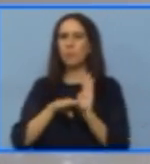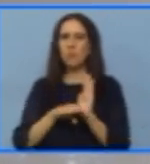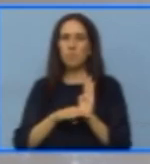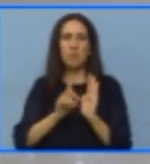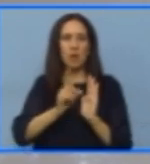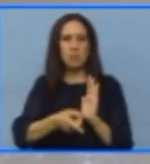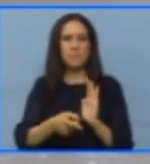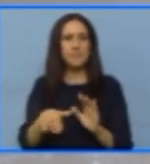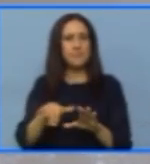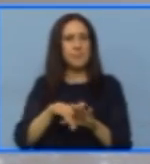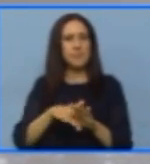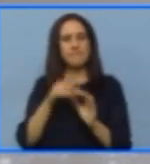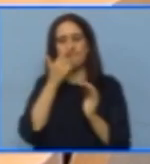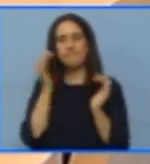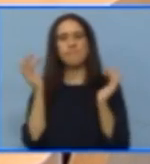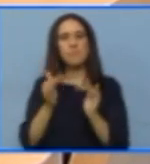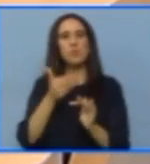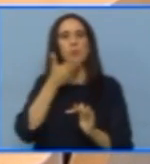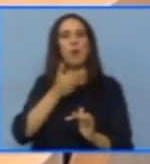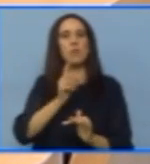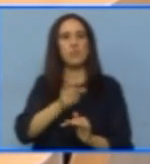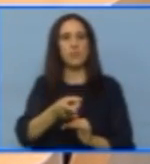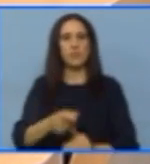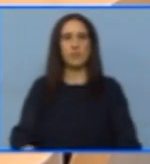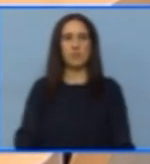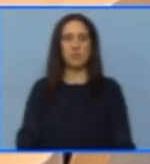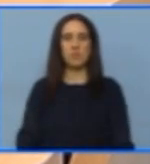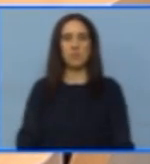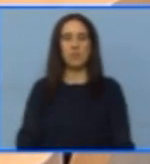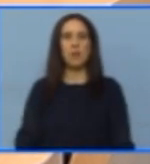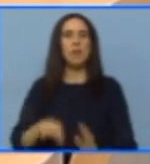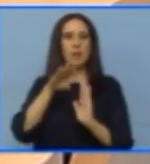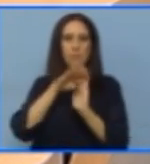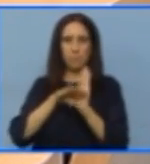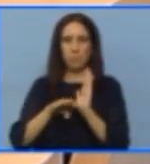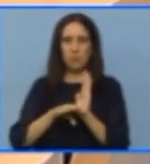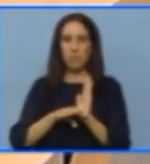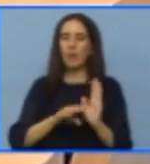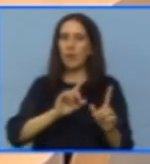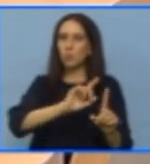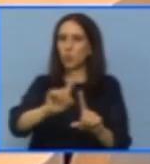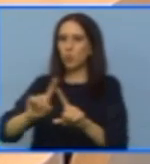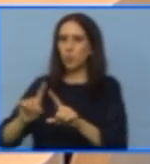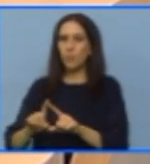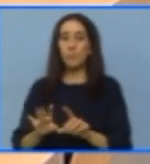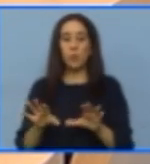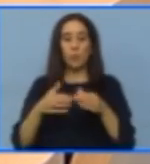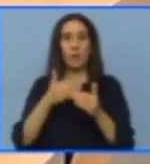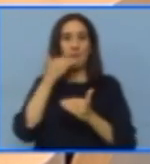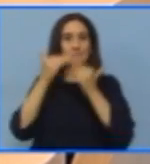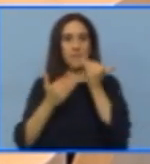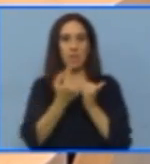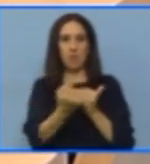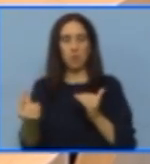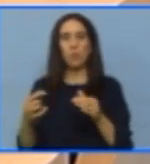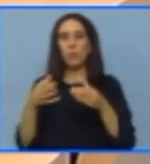os participantes façam essa experiência? A programação é relativamente diversificada, porque cada grupo etário, nós estamos divididos